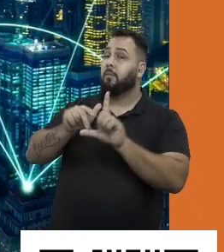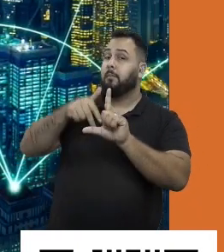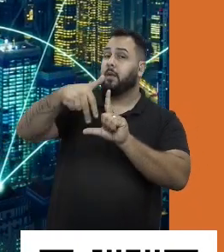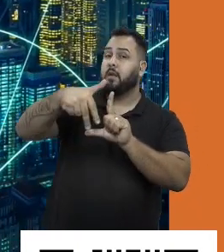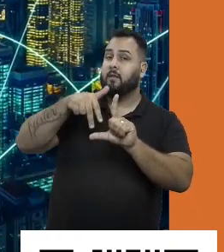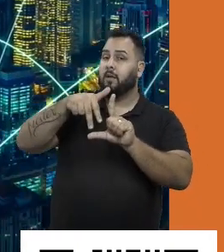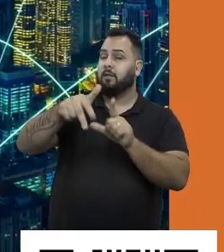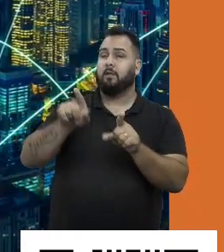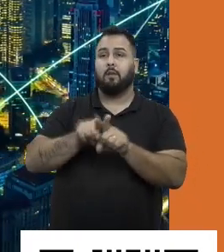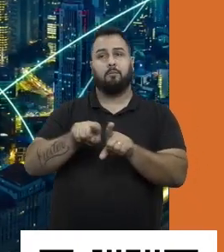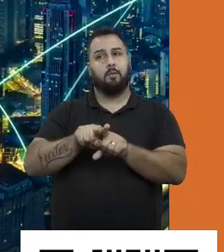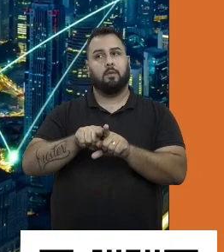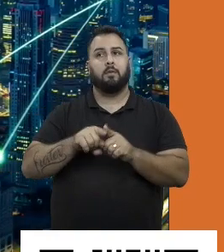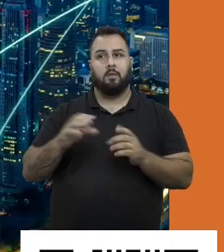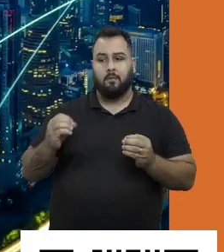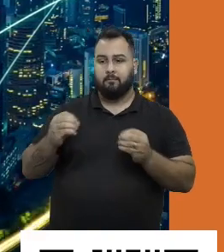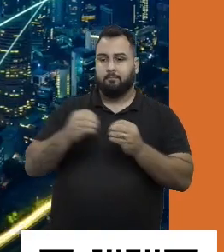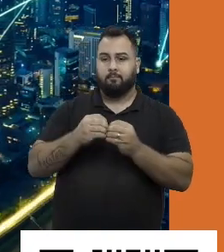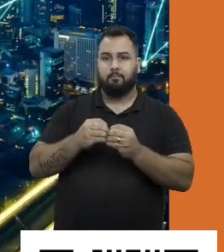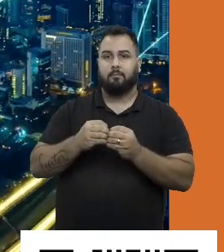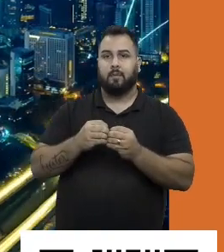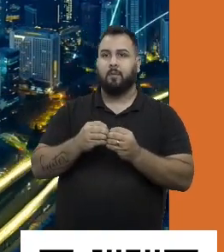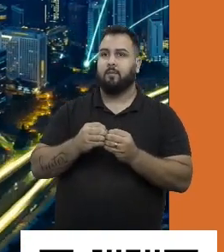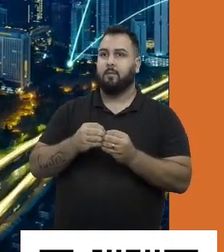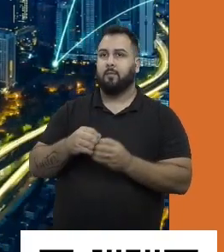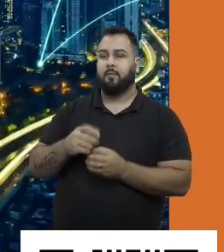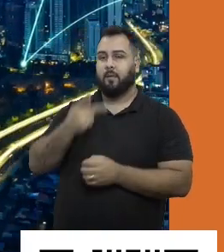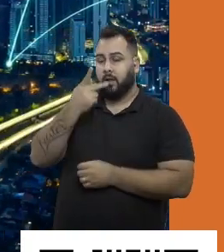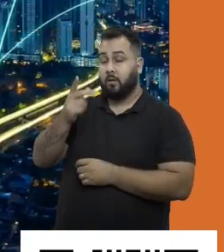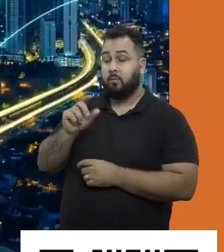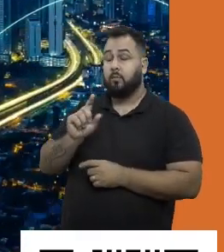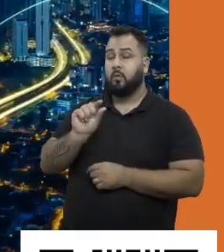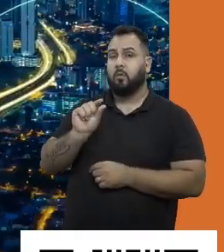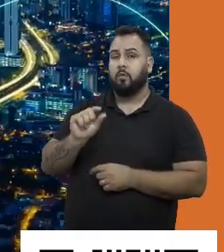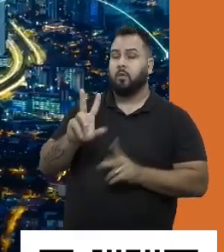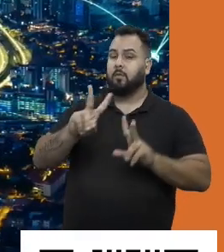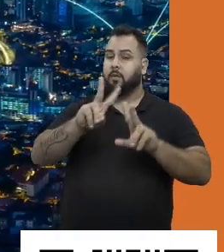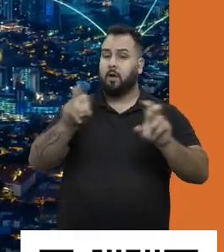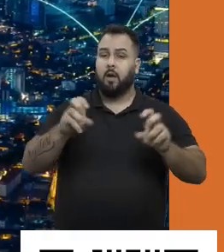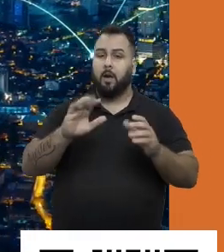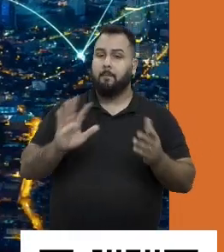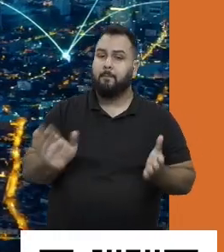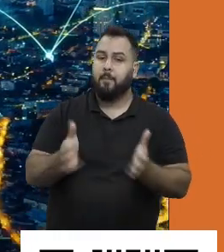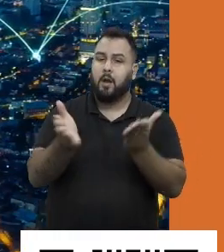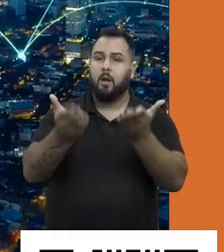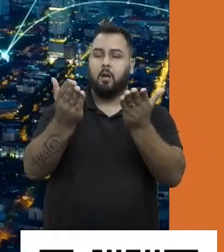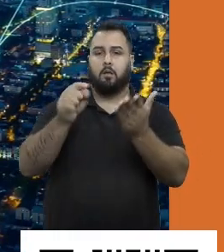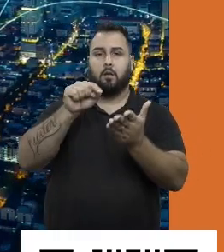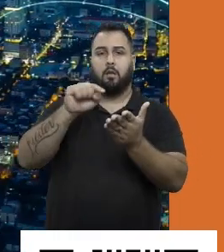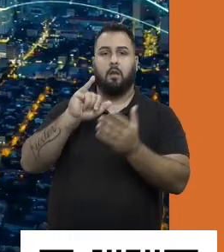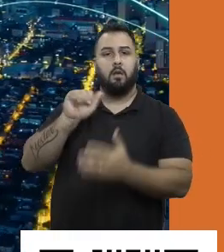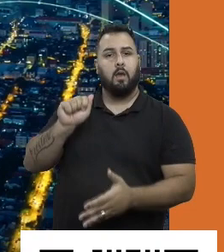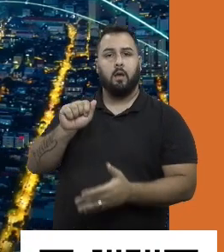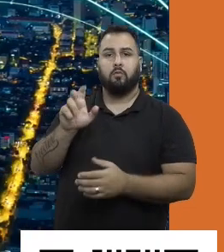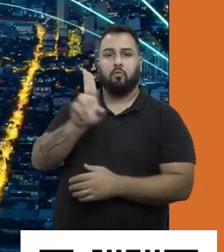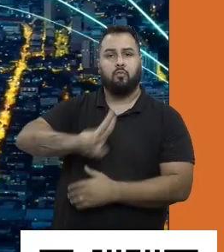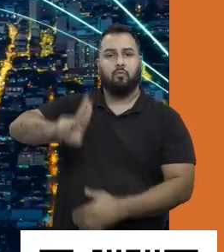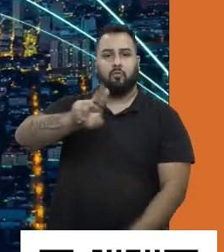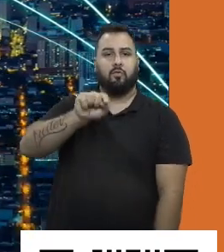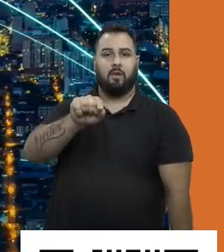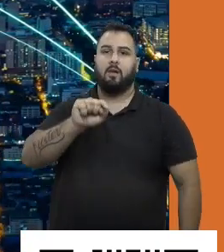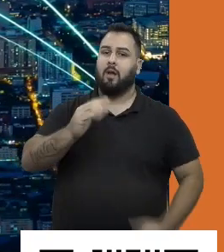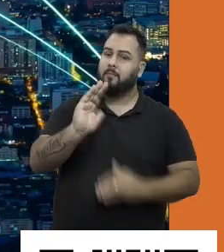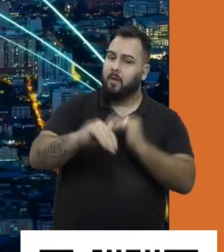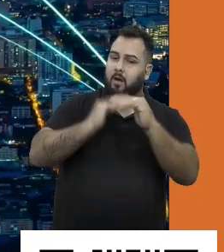vamos lá né Vamos falar um pouco dessa otimização do uso da yá que eu acho que é o ponto mais importante então nós estamos vivendo no mundo